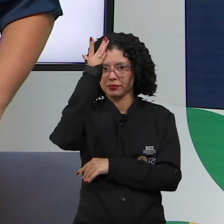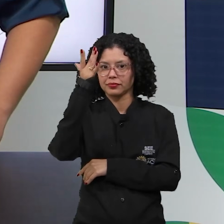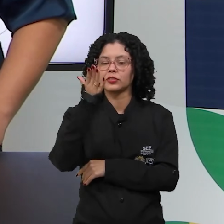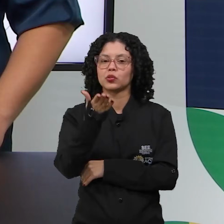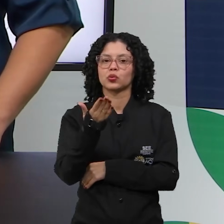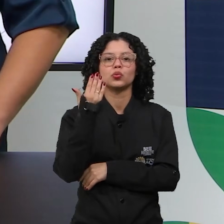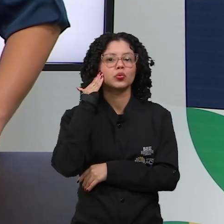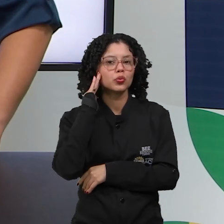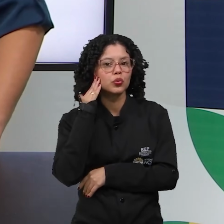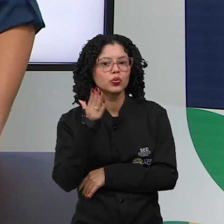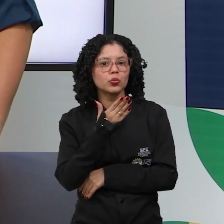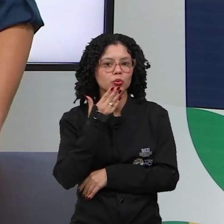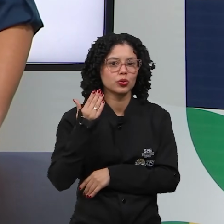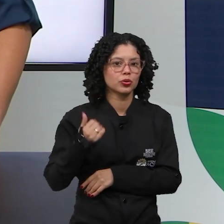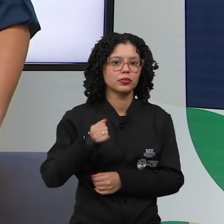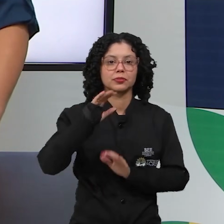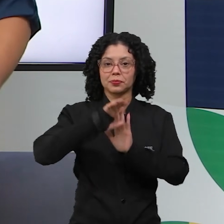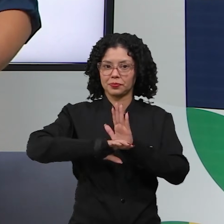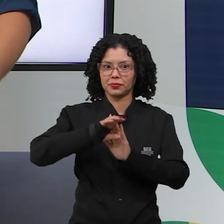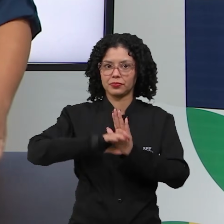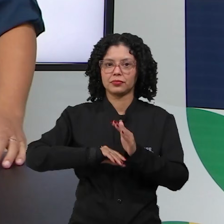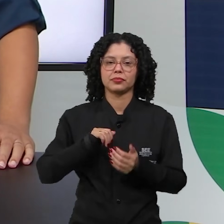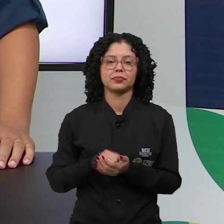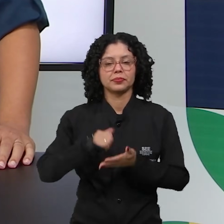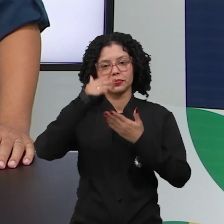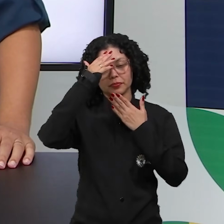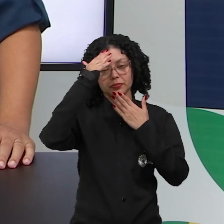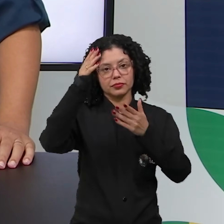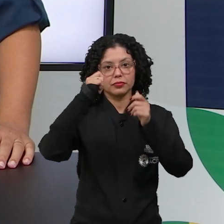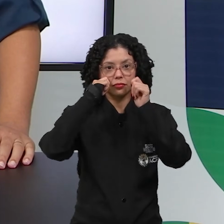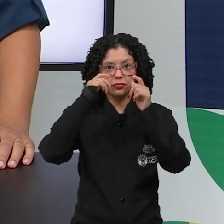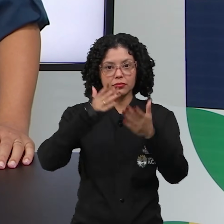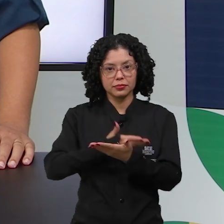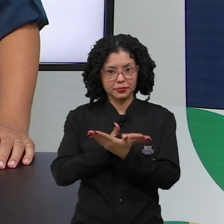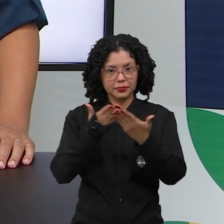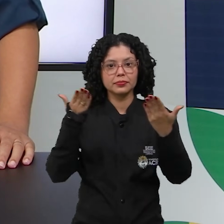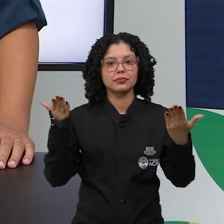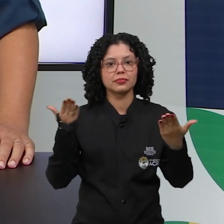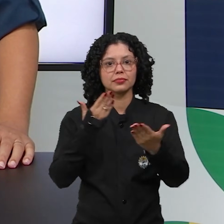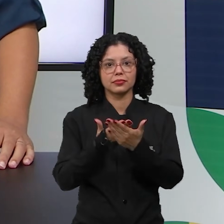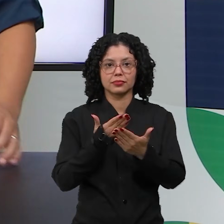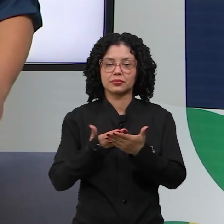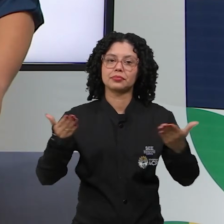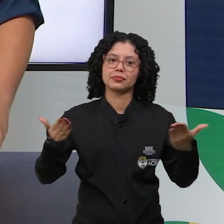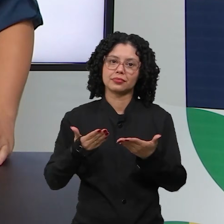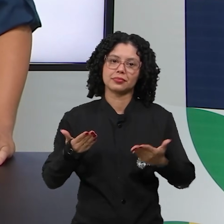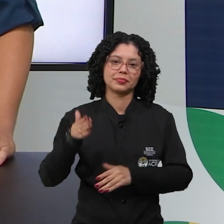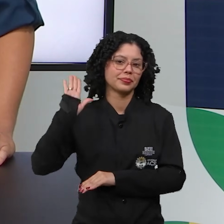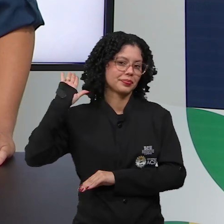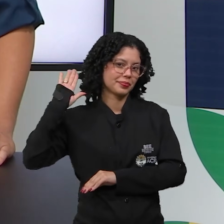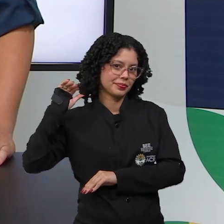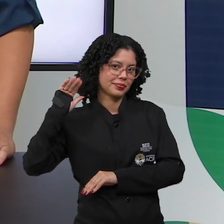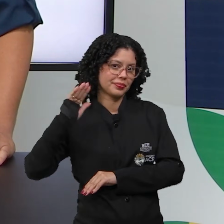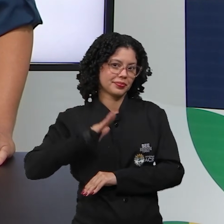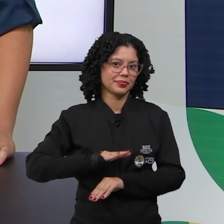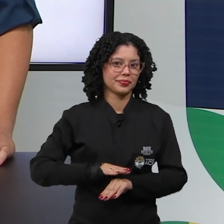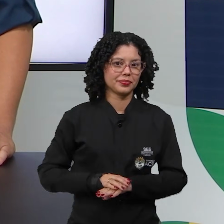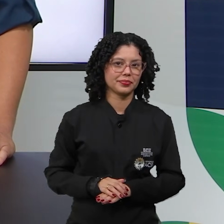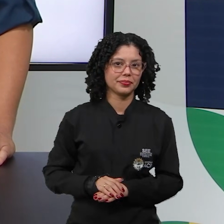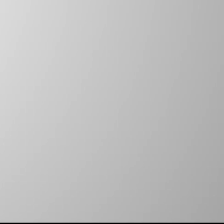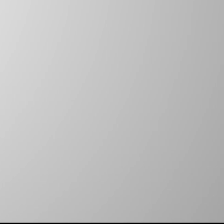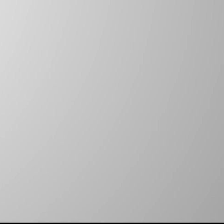o entendimento acerca desse conteúdo. Muito obrigado pela sua participação na aula de hoje e até a próxima.